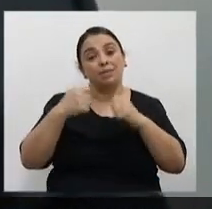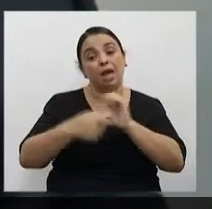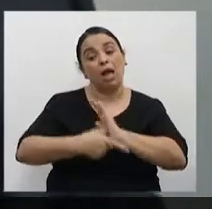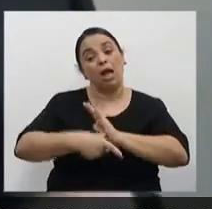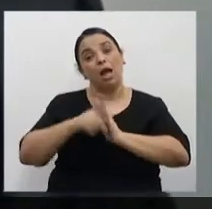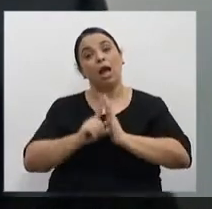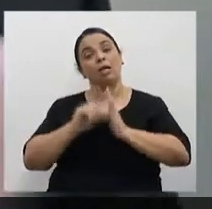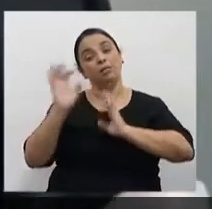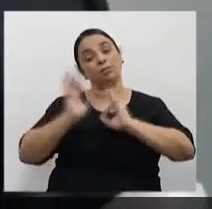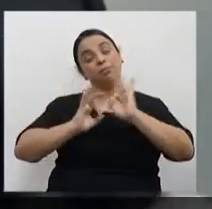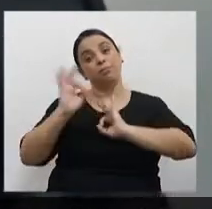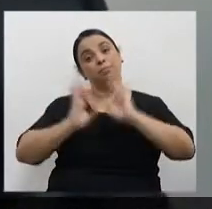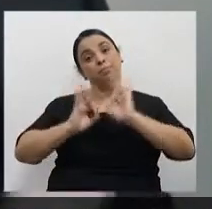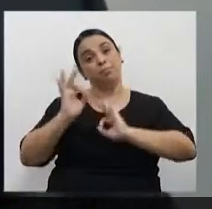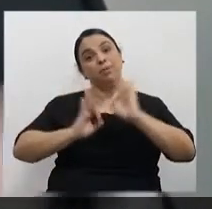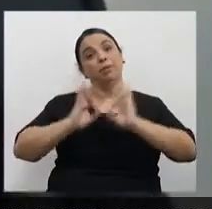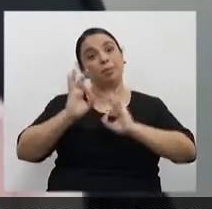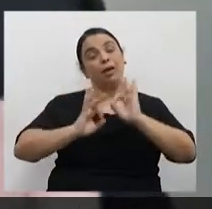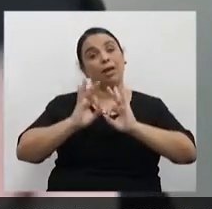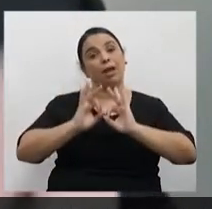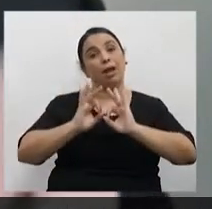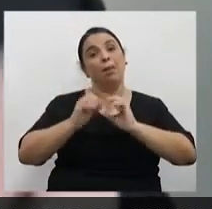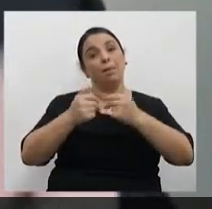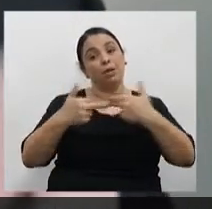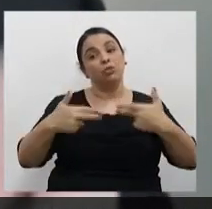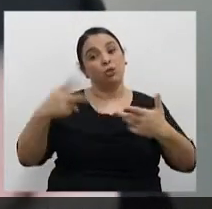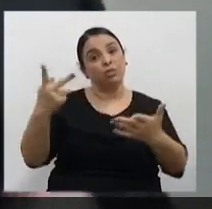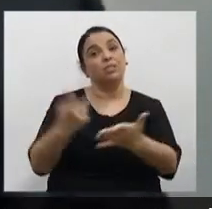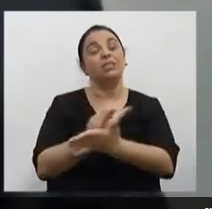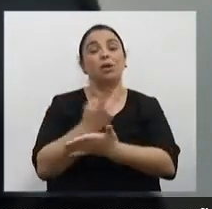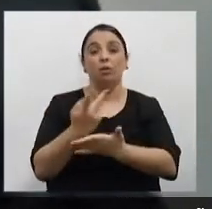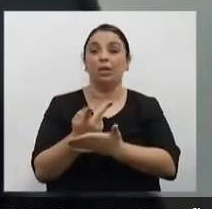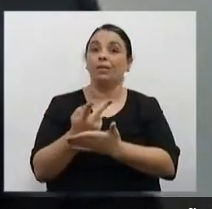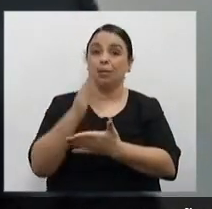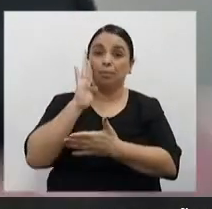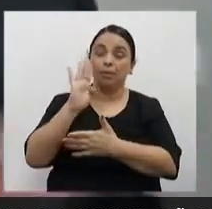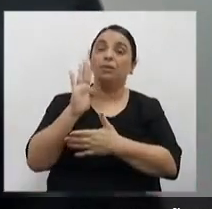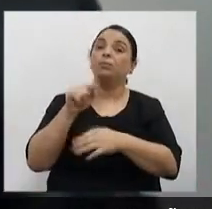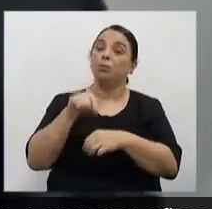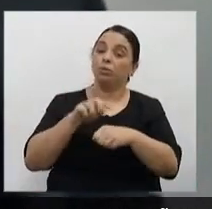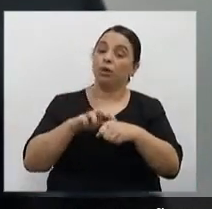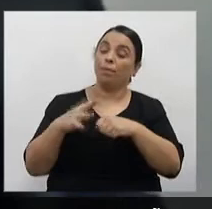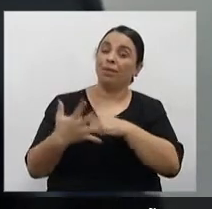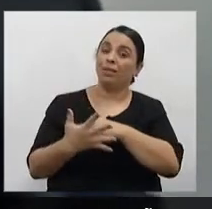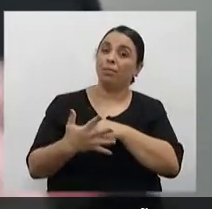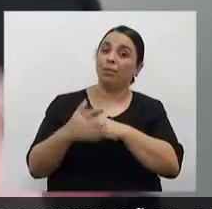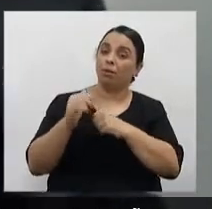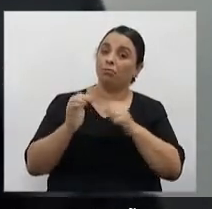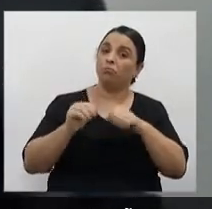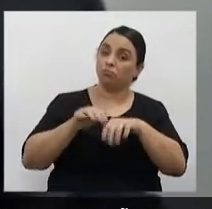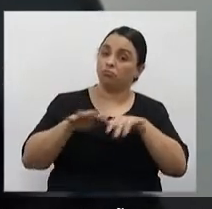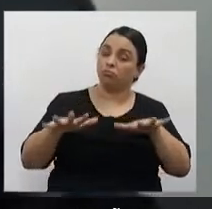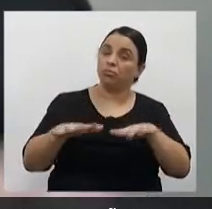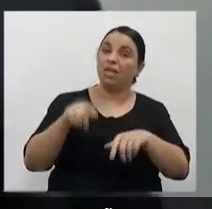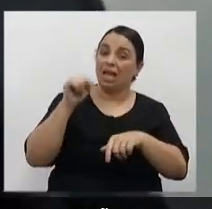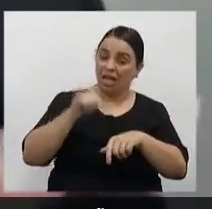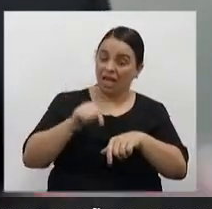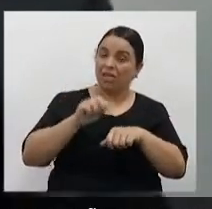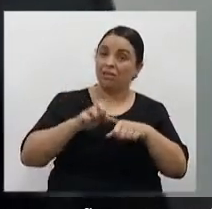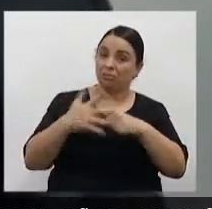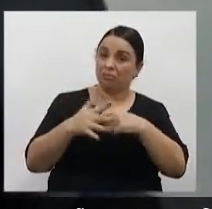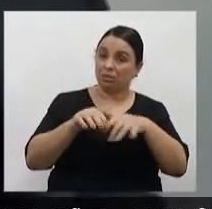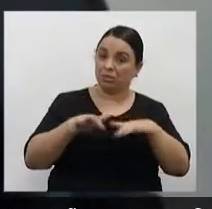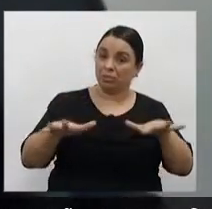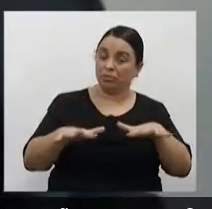preparemos para as coisas que acontecem, especialmente a pandemia. Porque mostrou para nós, brasileiros, talvez para o